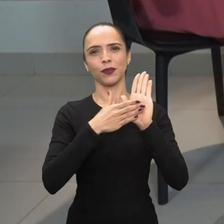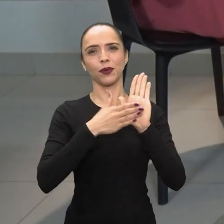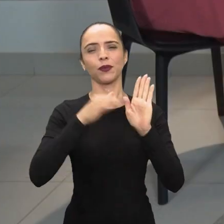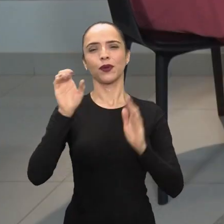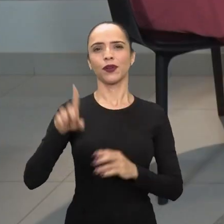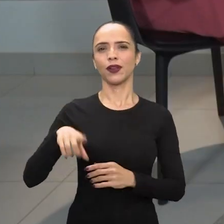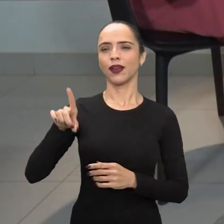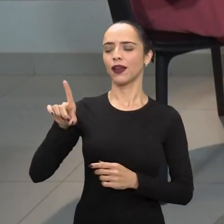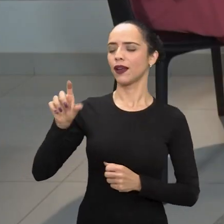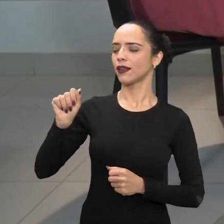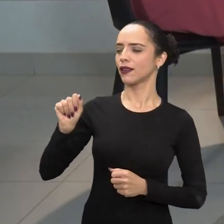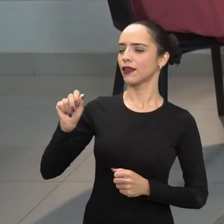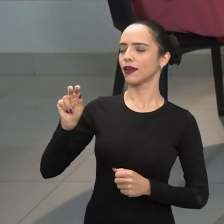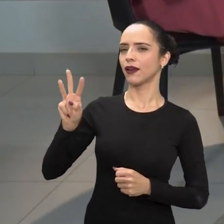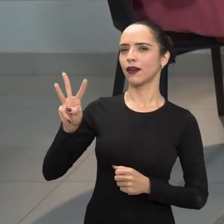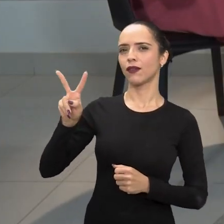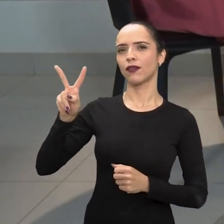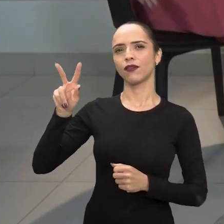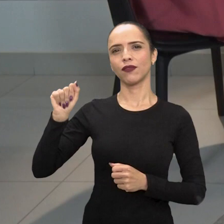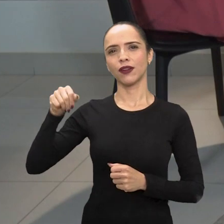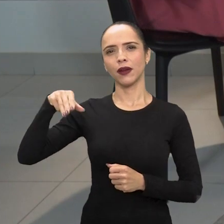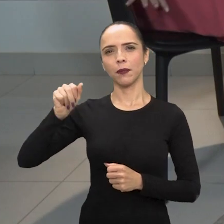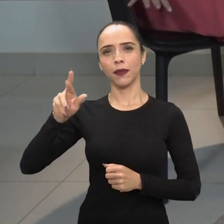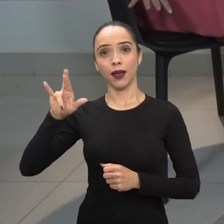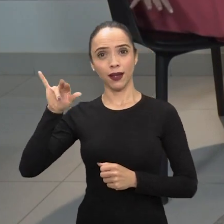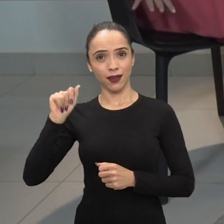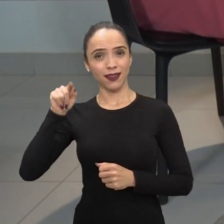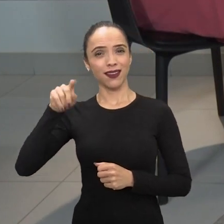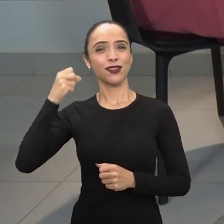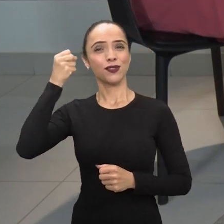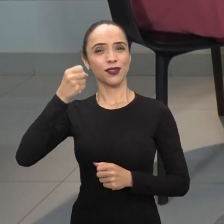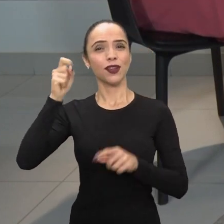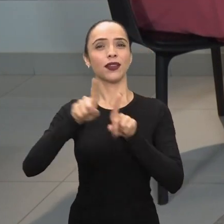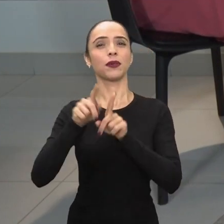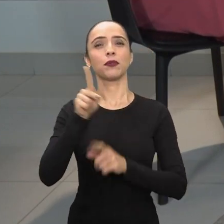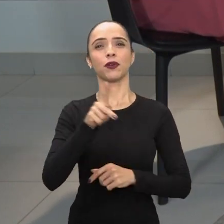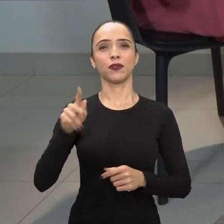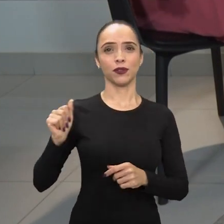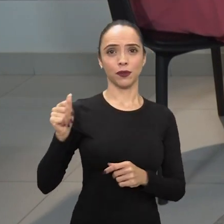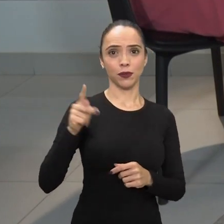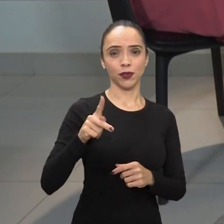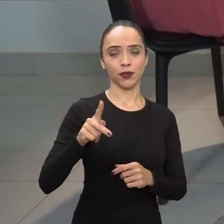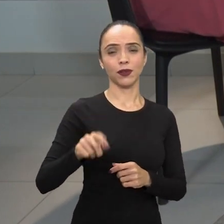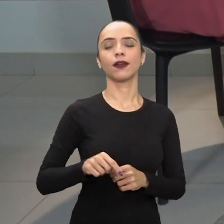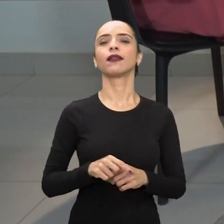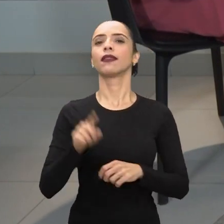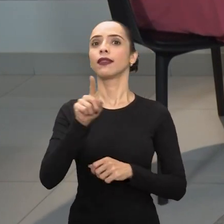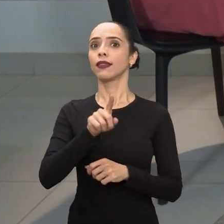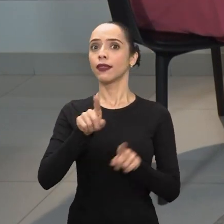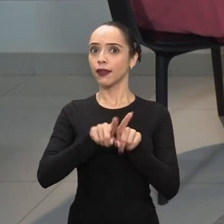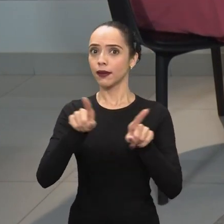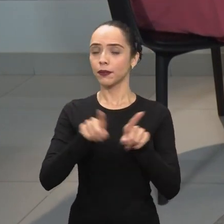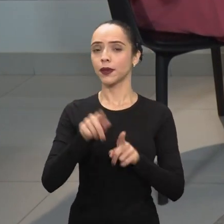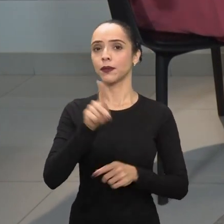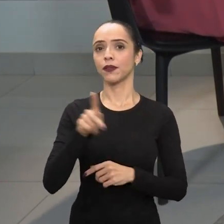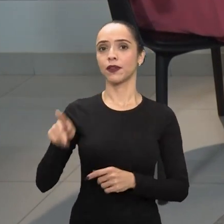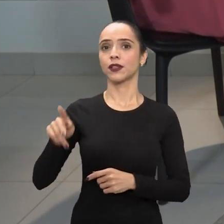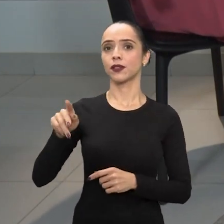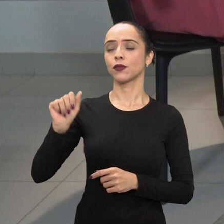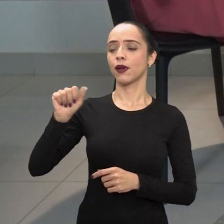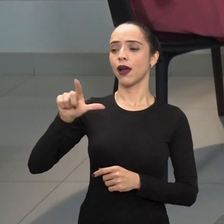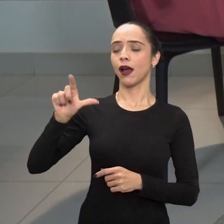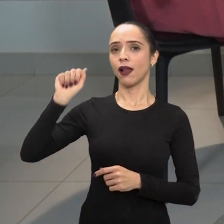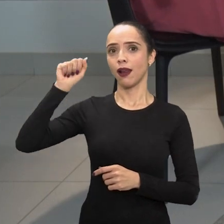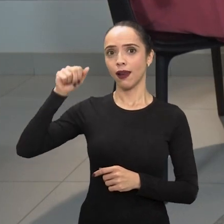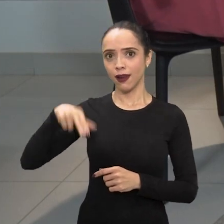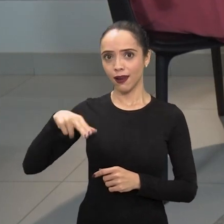A Dalva Maria que é socióloga e professora aposentada da UFG E também o Alan hannemann que é professor da